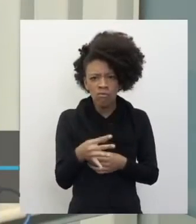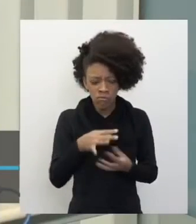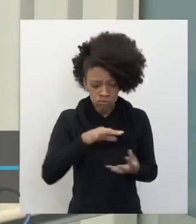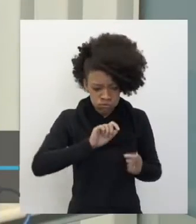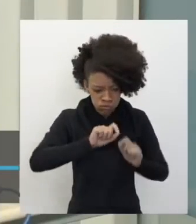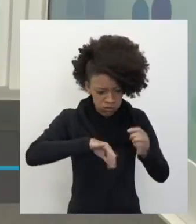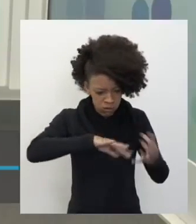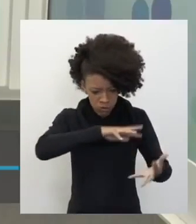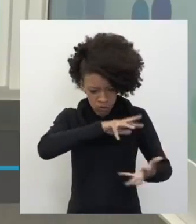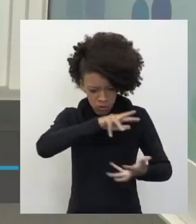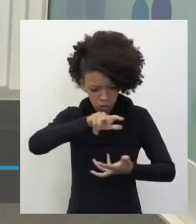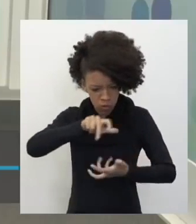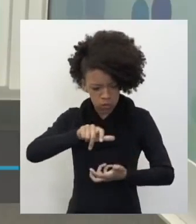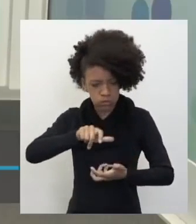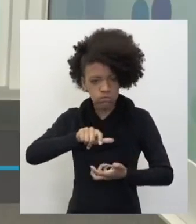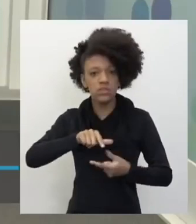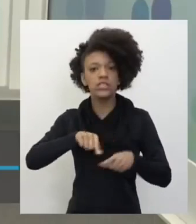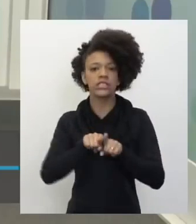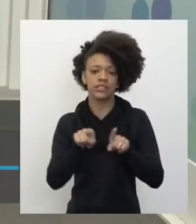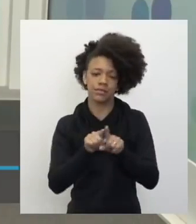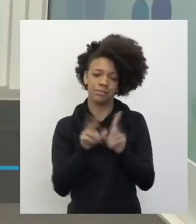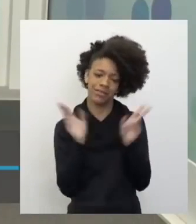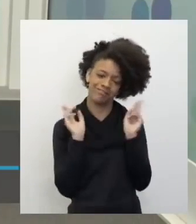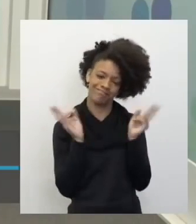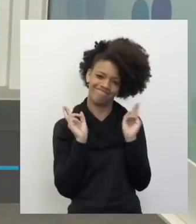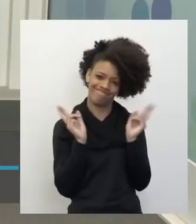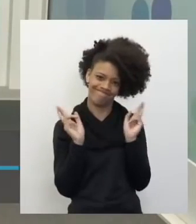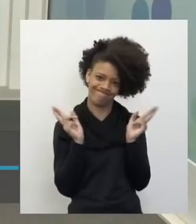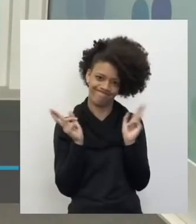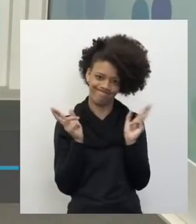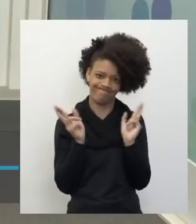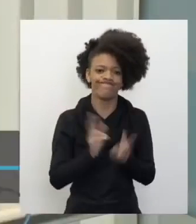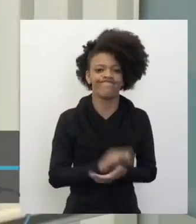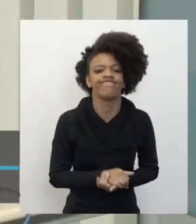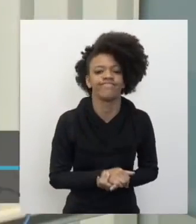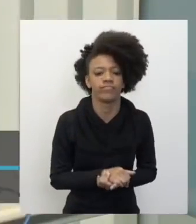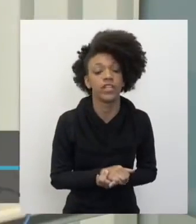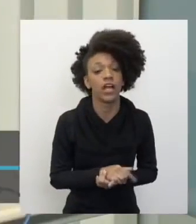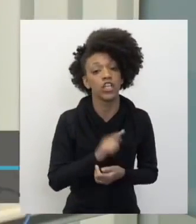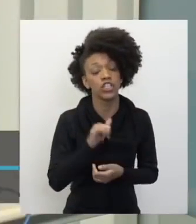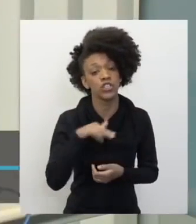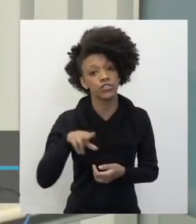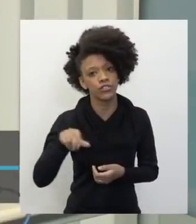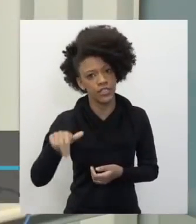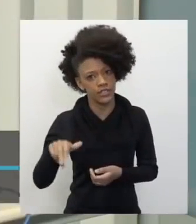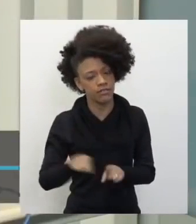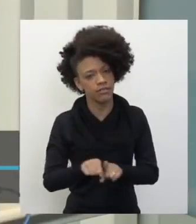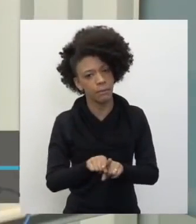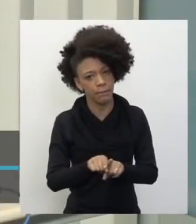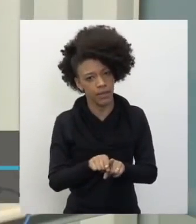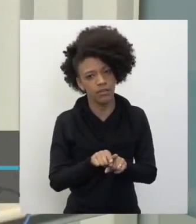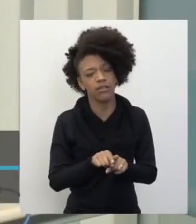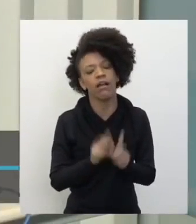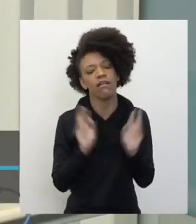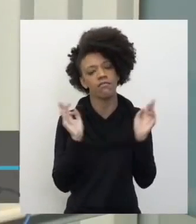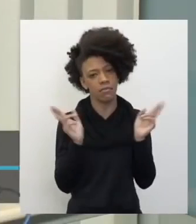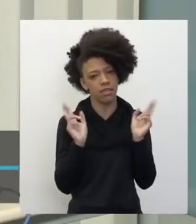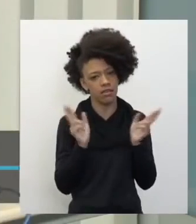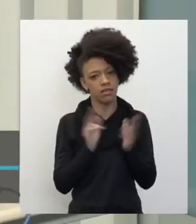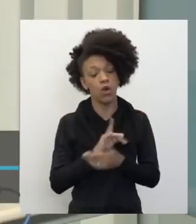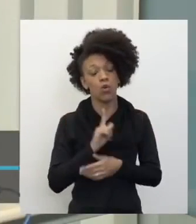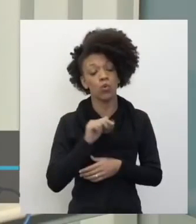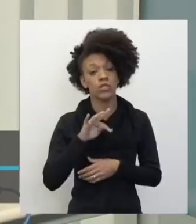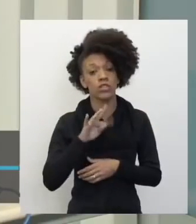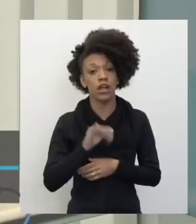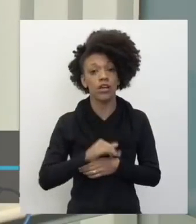ele lembrou. Lembrou que a esperança. Eu já vi mais alguém. Tem a Giovana também colocou esperança. Alguns colocou. Aqui também, o Gustavo,